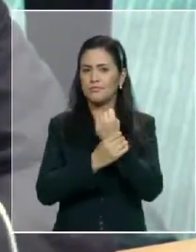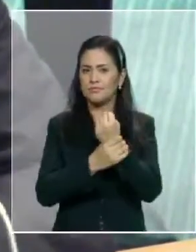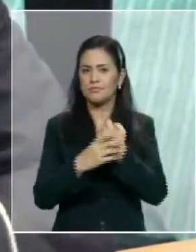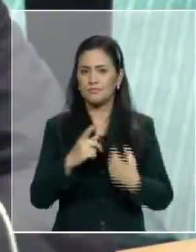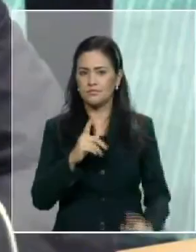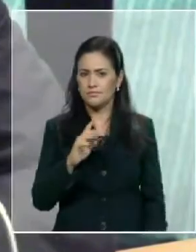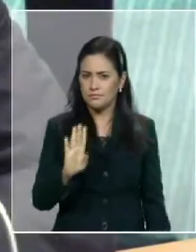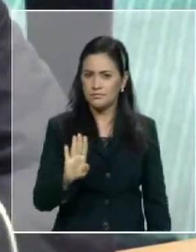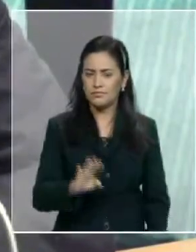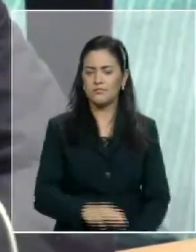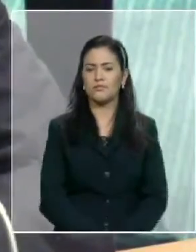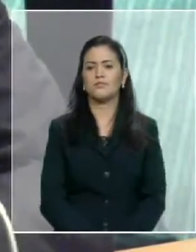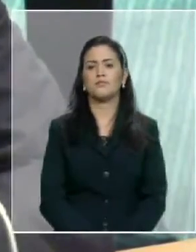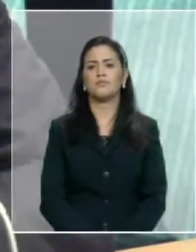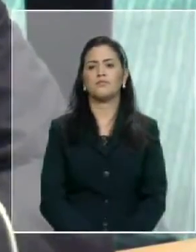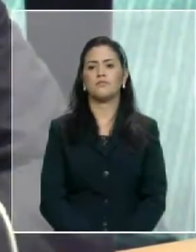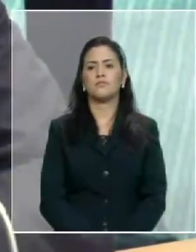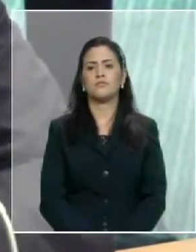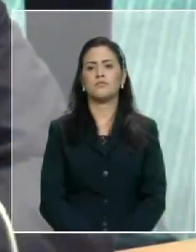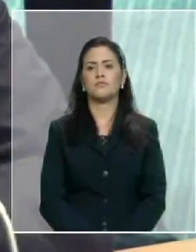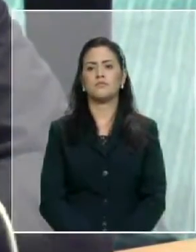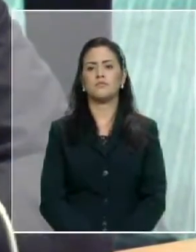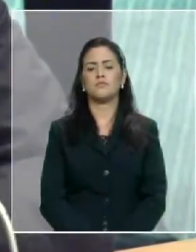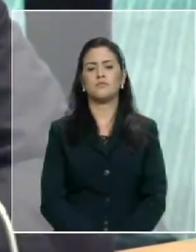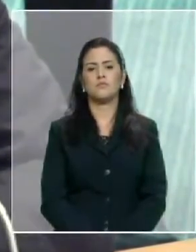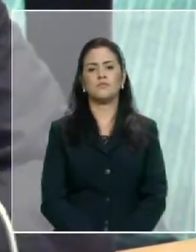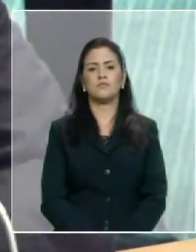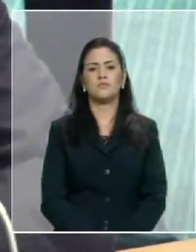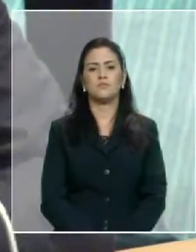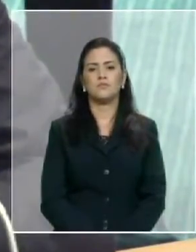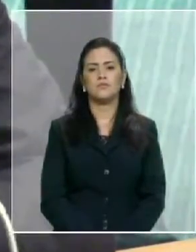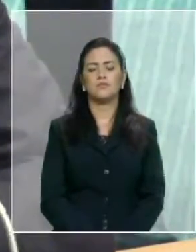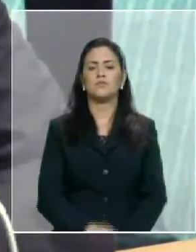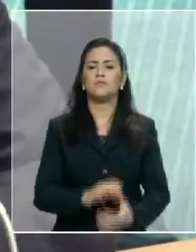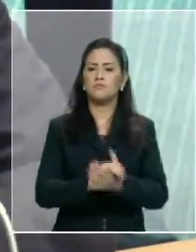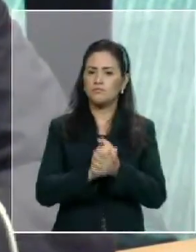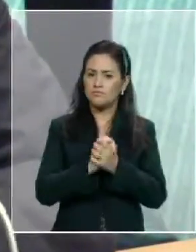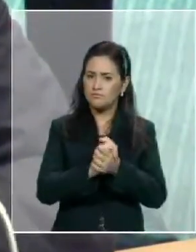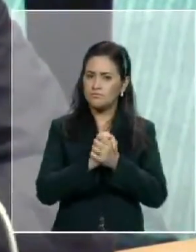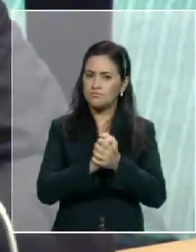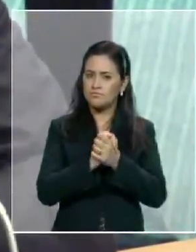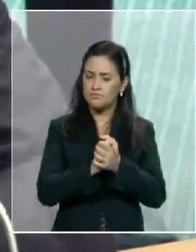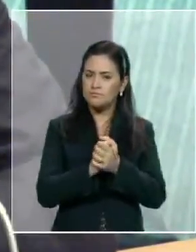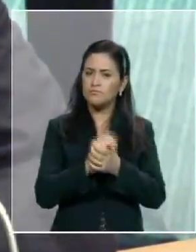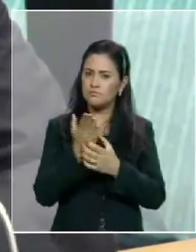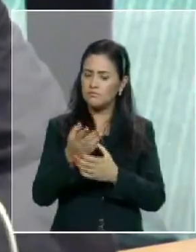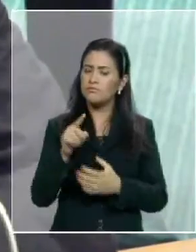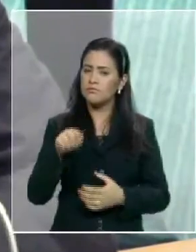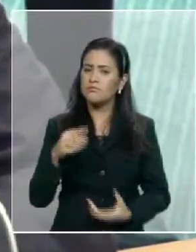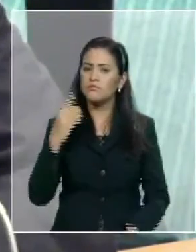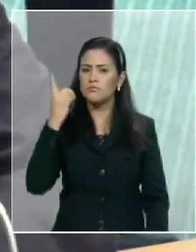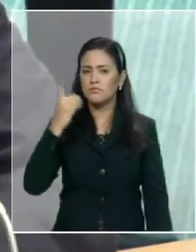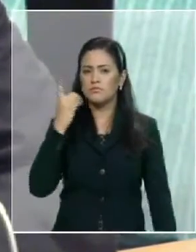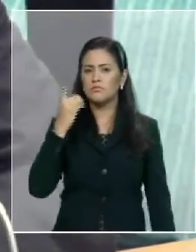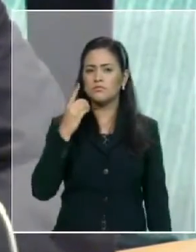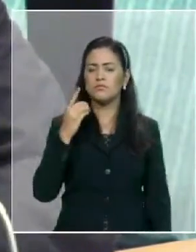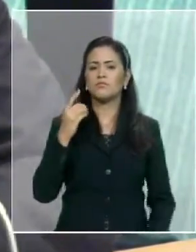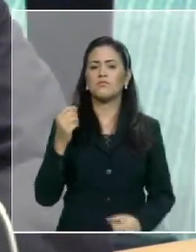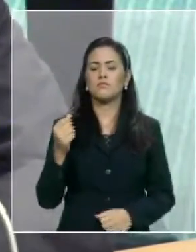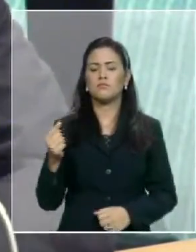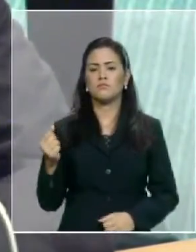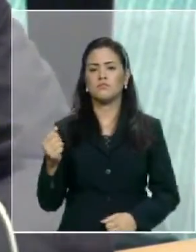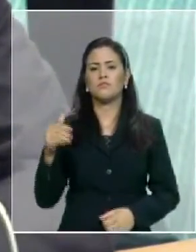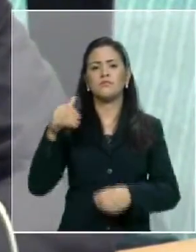Vossa Excelência dizer que você está de parabéns, é um deputado de reeleito que tem as suas